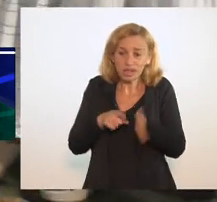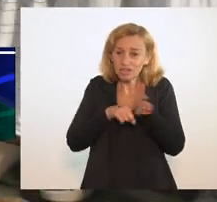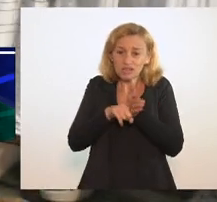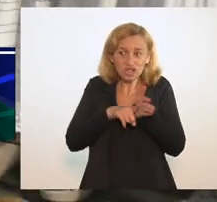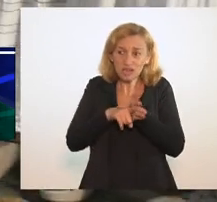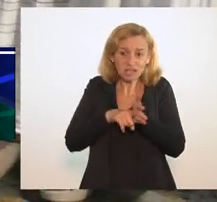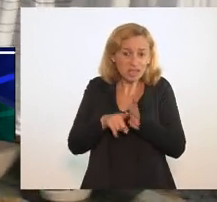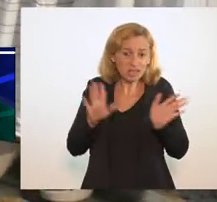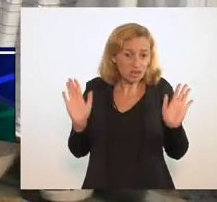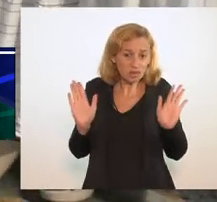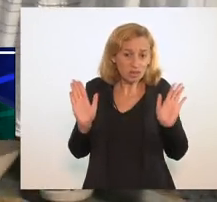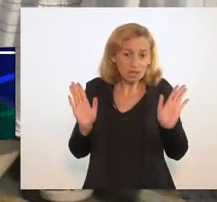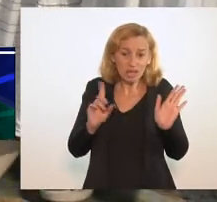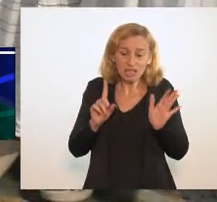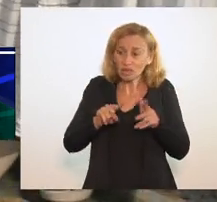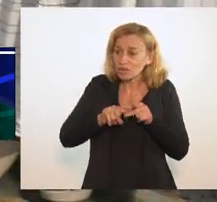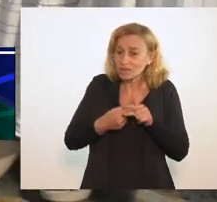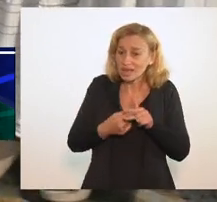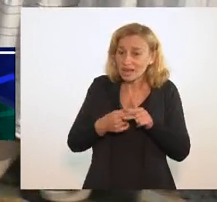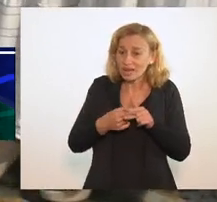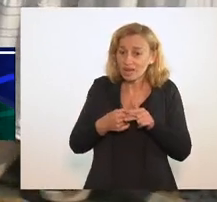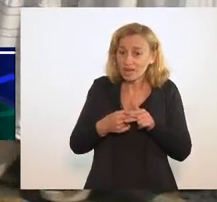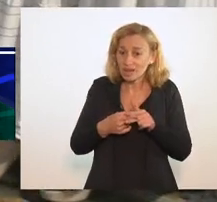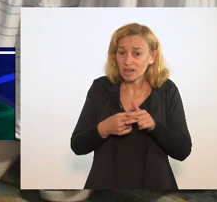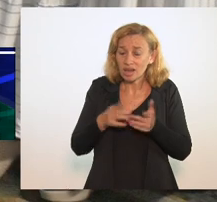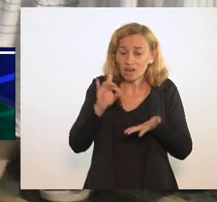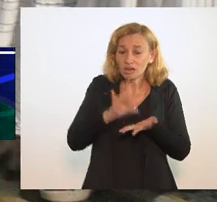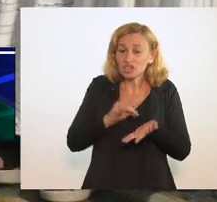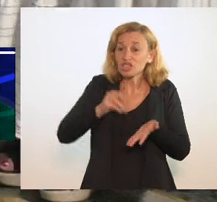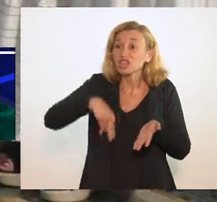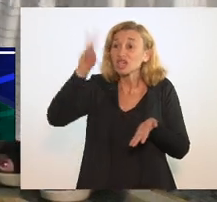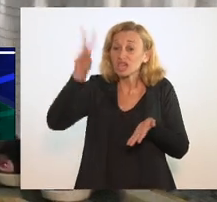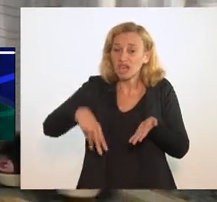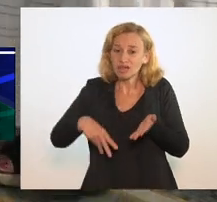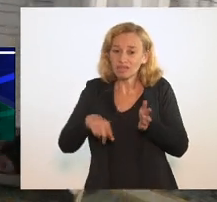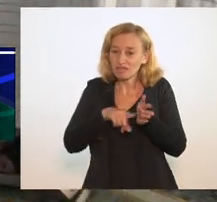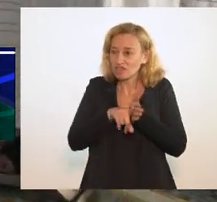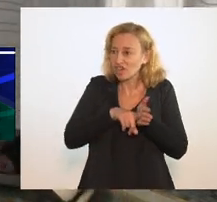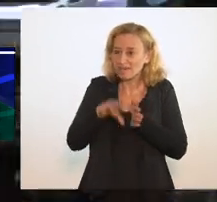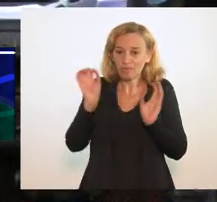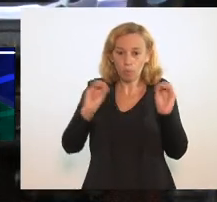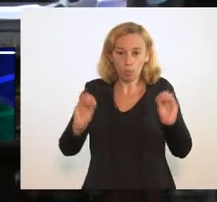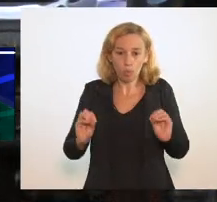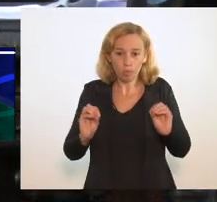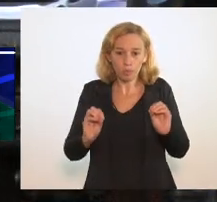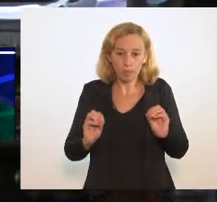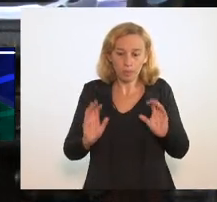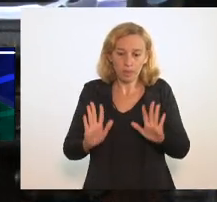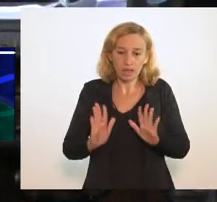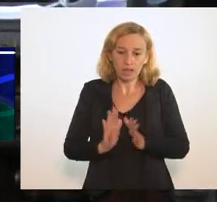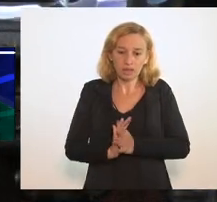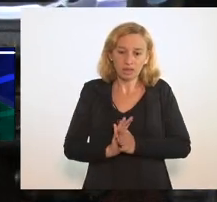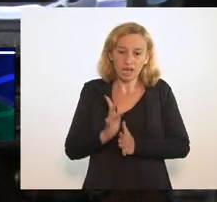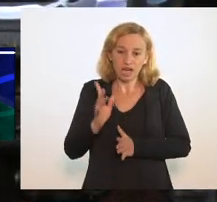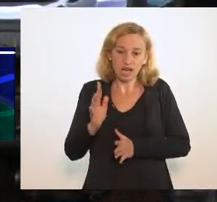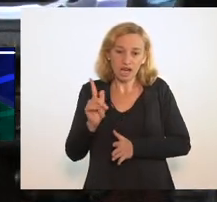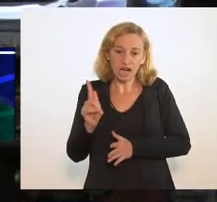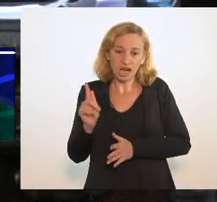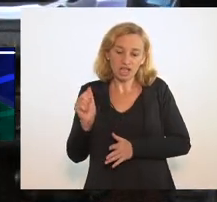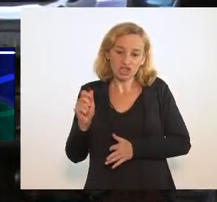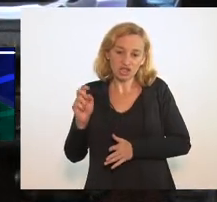fiscalização. Ele não altera a origem de quem vai fazer a fiscalização. Remete a Getransp, quem